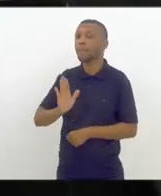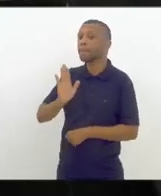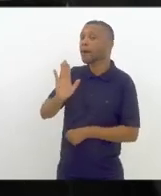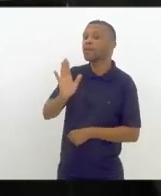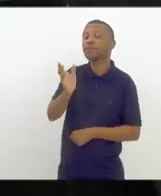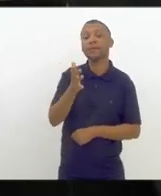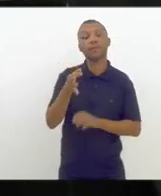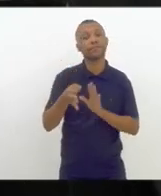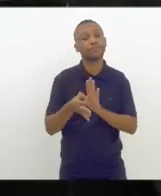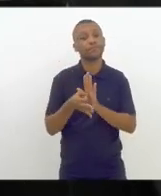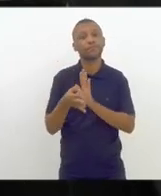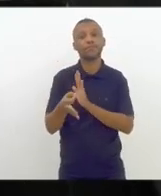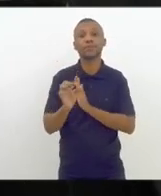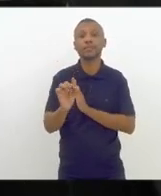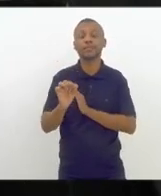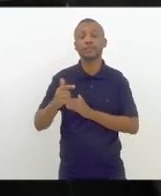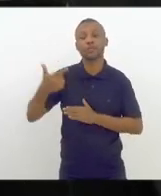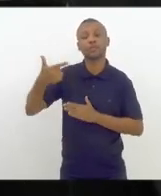posto